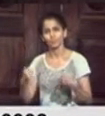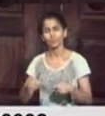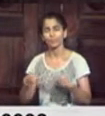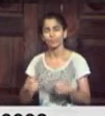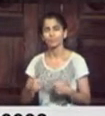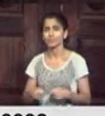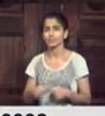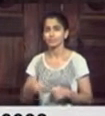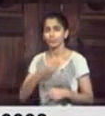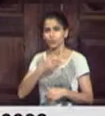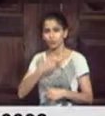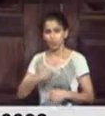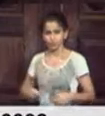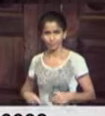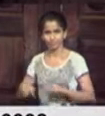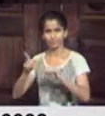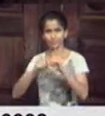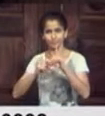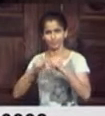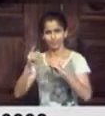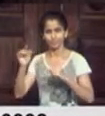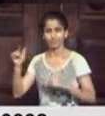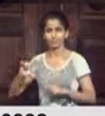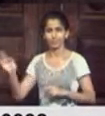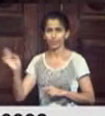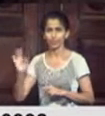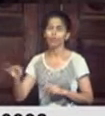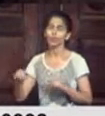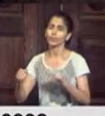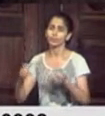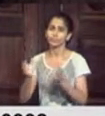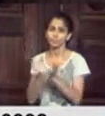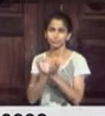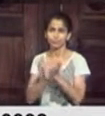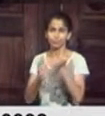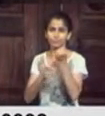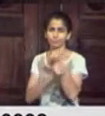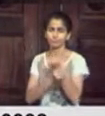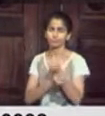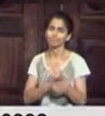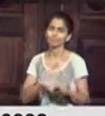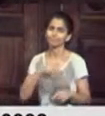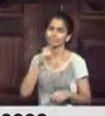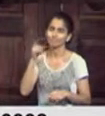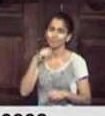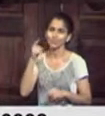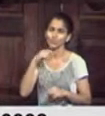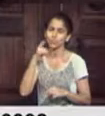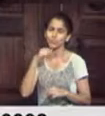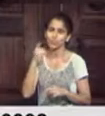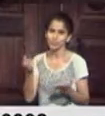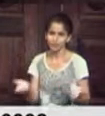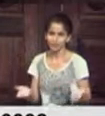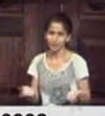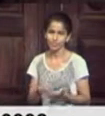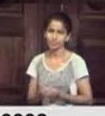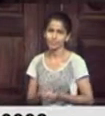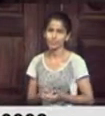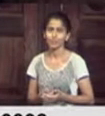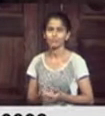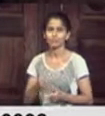que todos os estados têm problemas e é o problema dos estados resolverem. Isso nós temos que fazer de maneira estrutural, mirando no